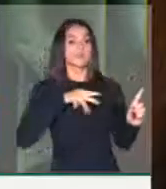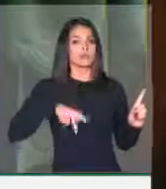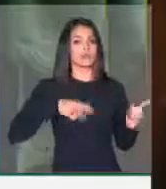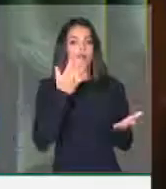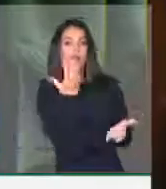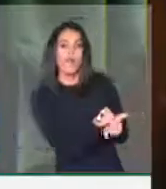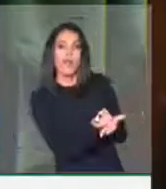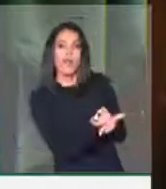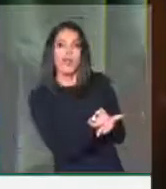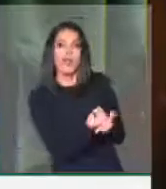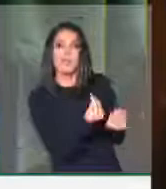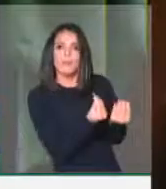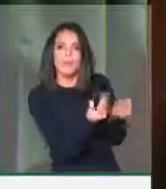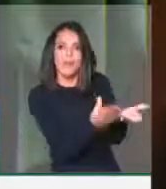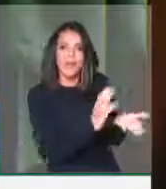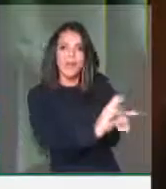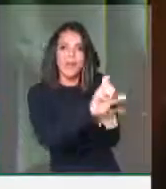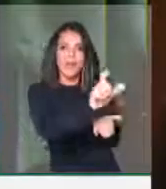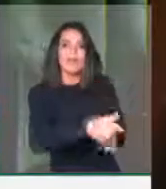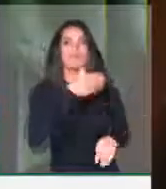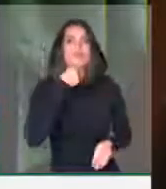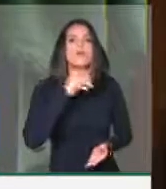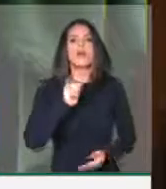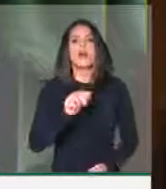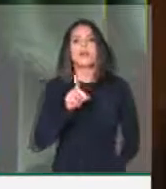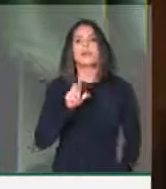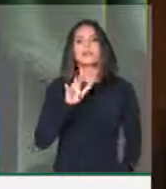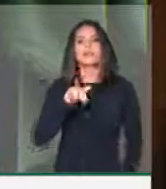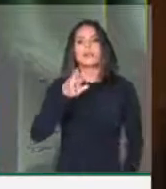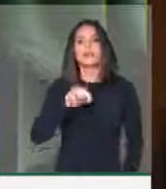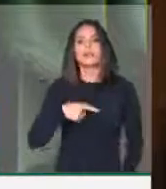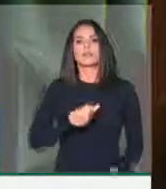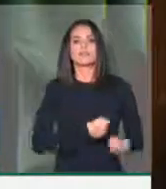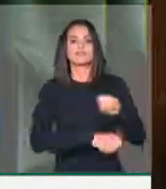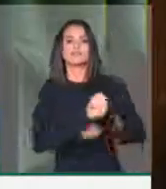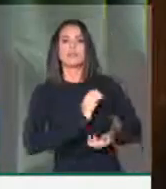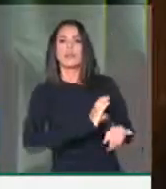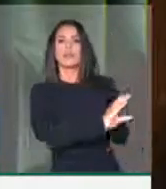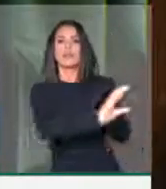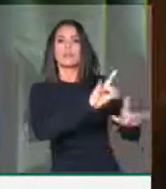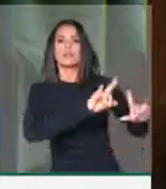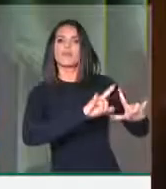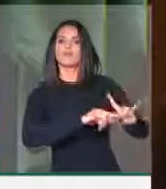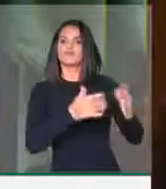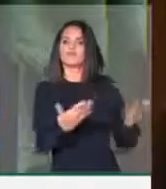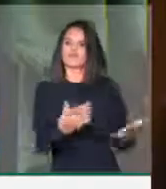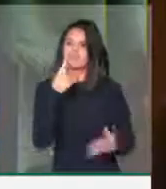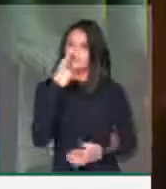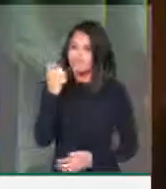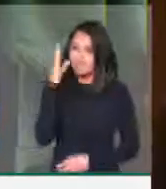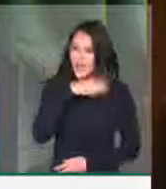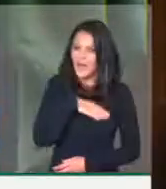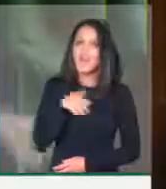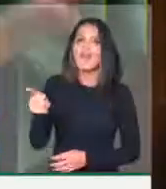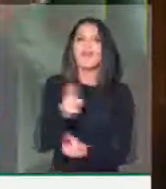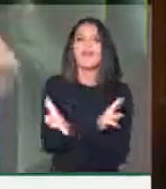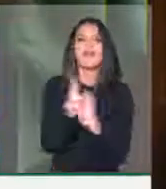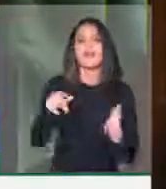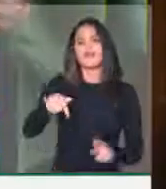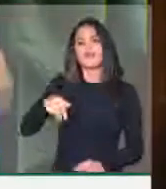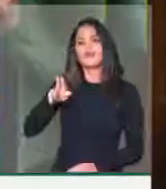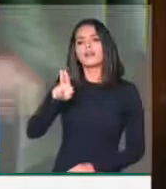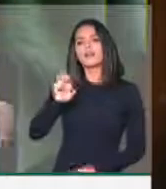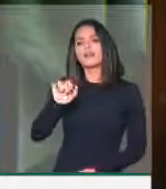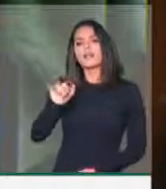gravações que era para o Adriano, portanto, financiamento material das milícias. O que cheira mal é a relação orgânica que eles têm com Queiroz, que